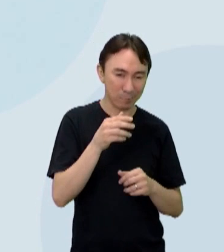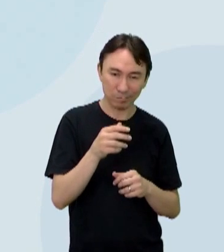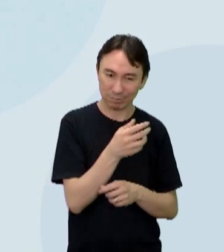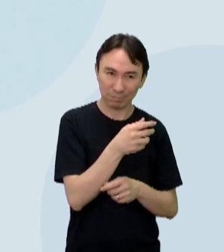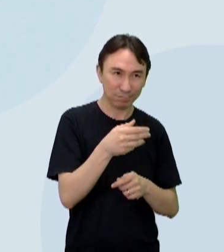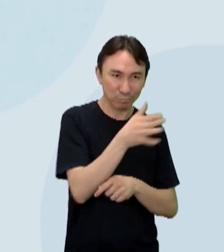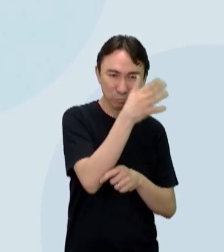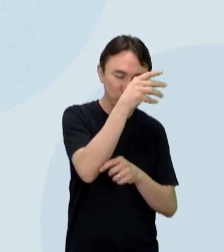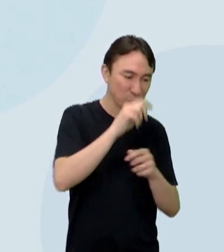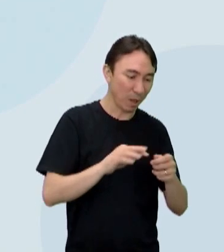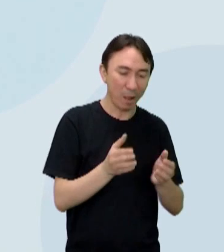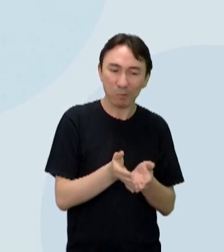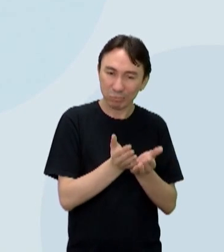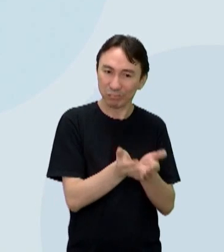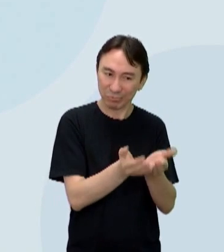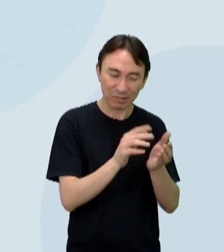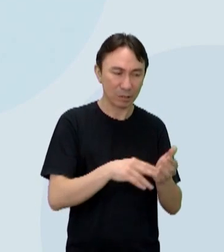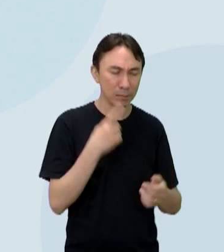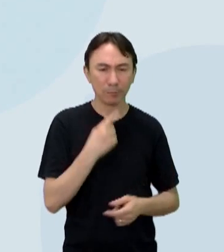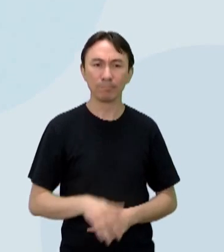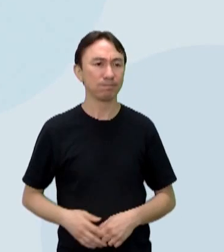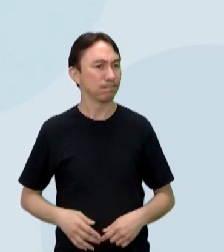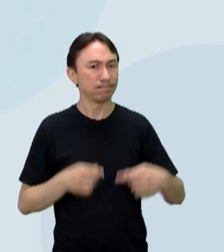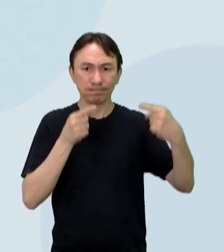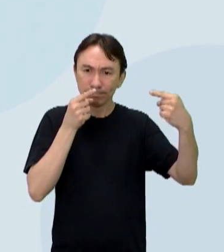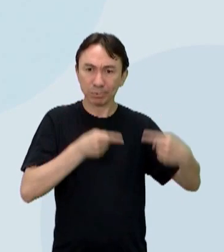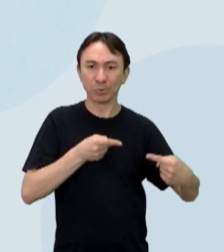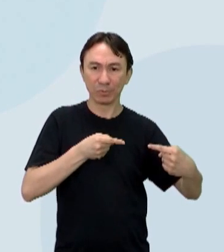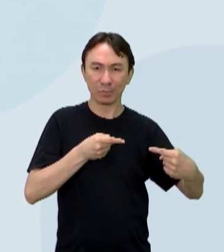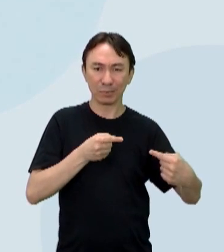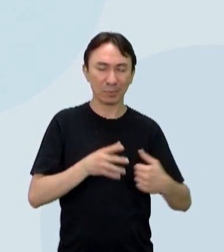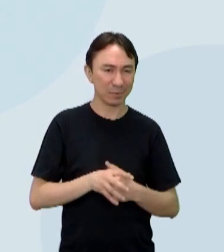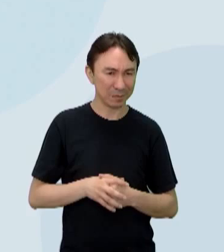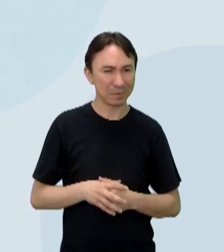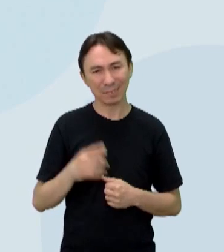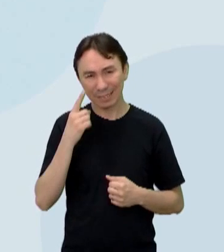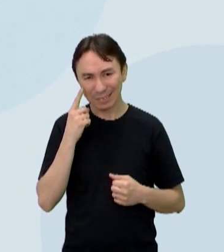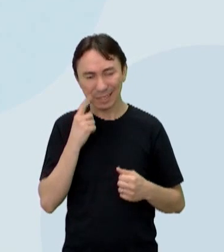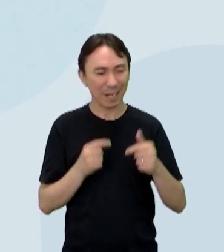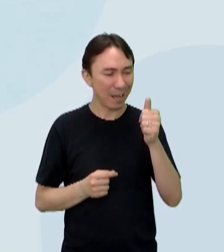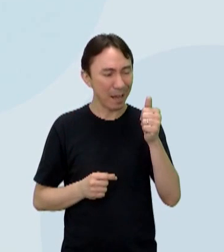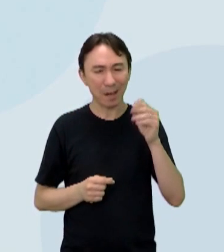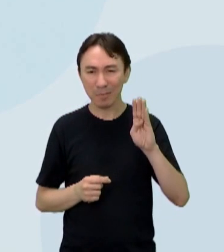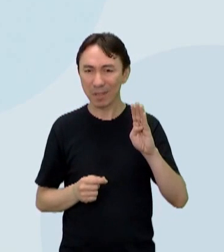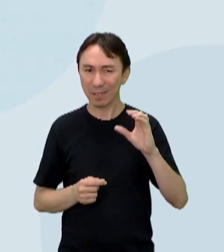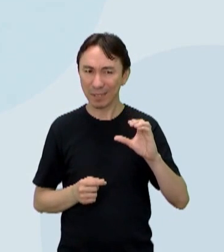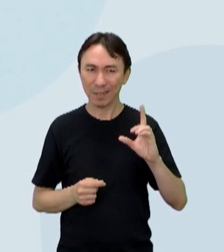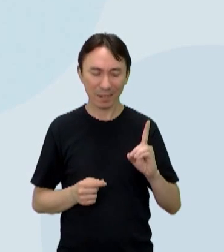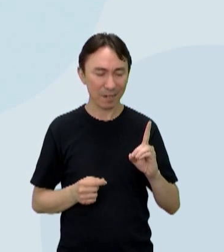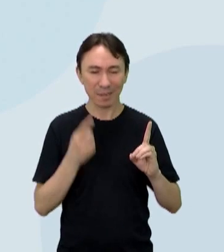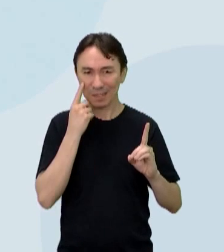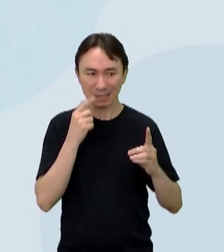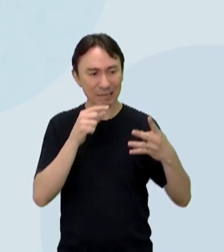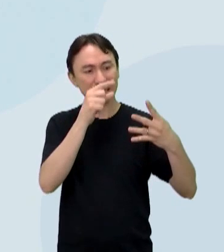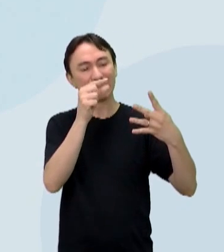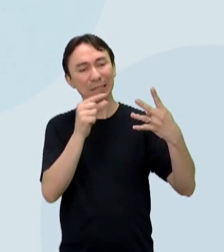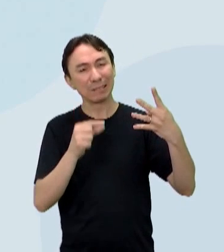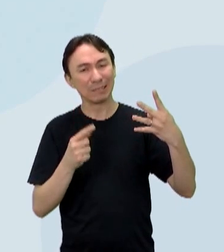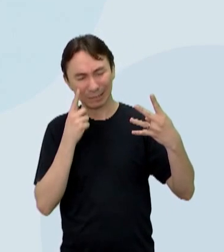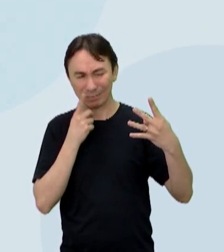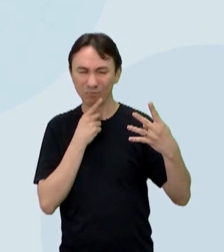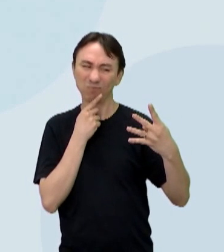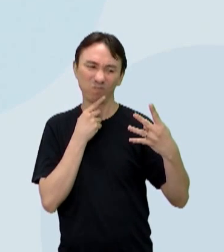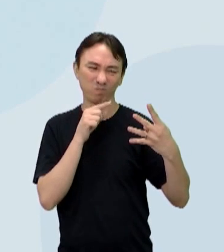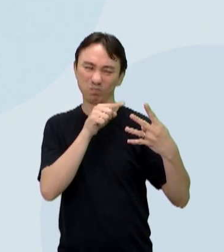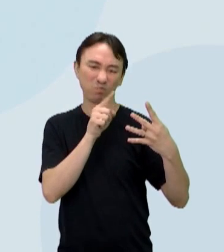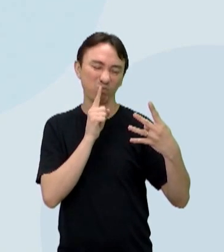a leitura, uma leitura inicial dos textos, vocês já podem meio que ir eliminando, né? Alguma que você leia e fale,